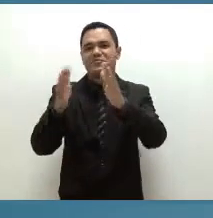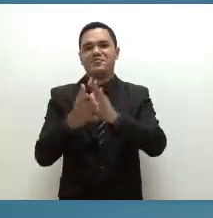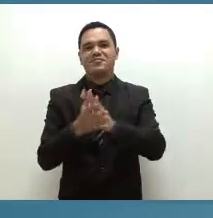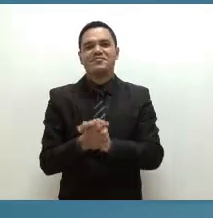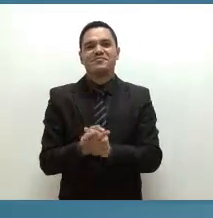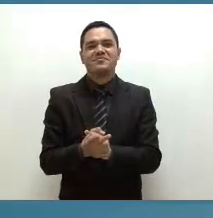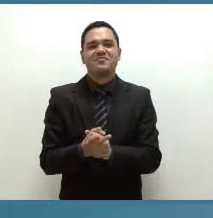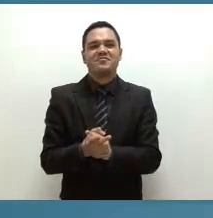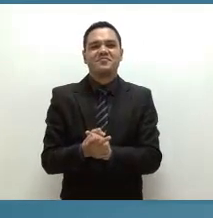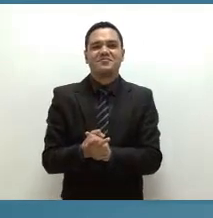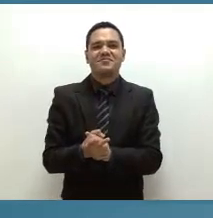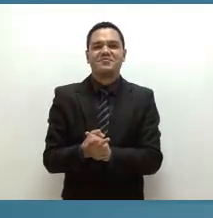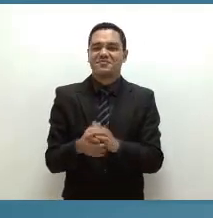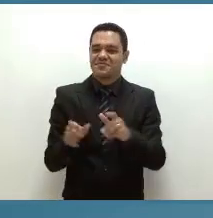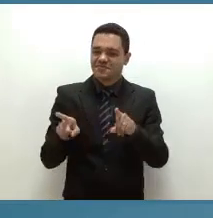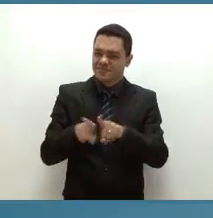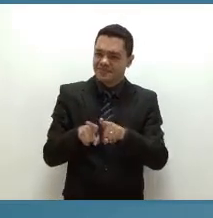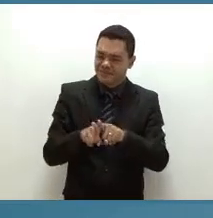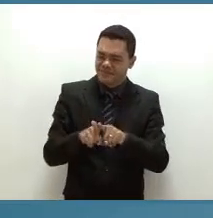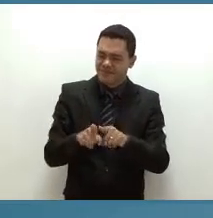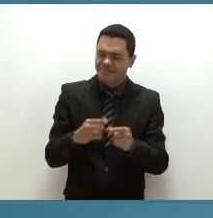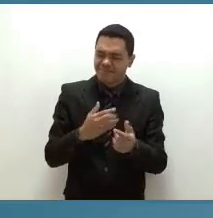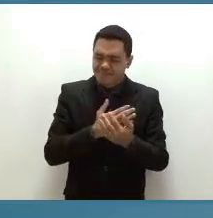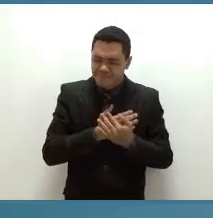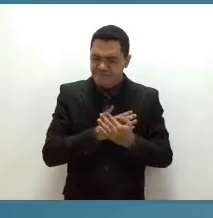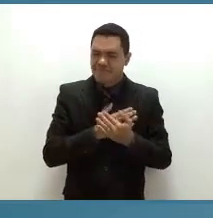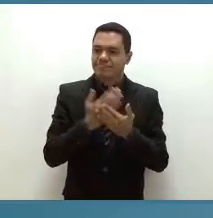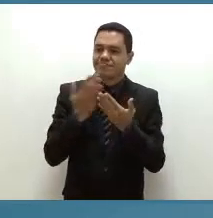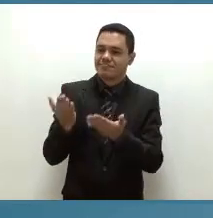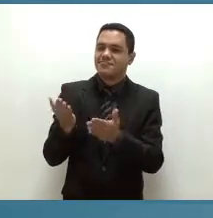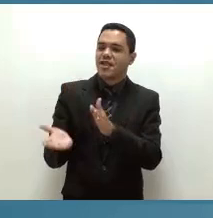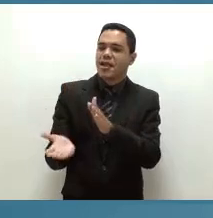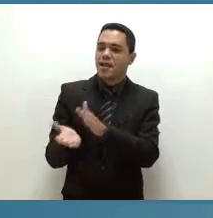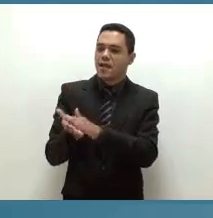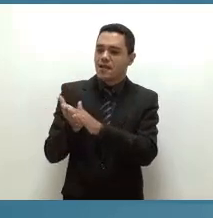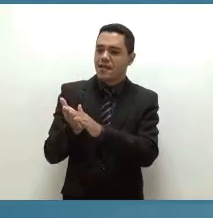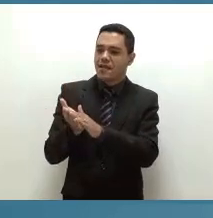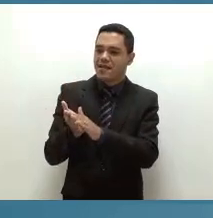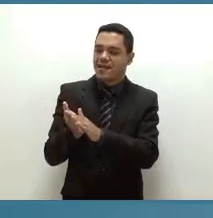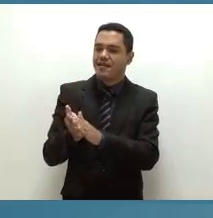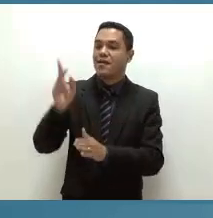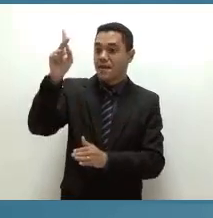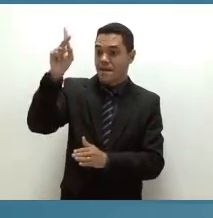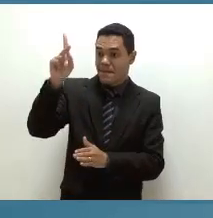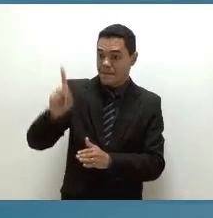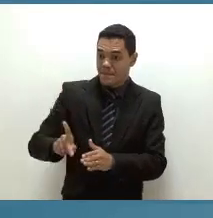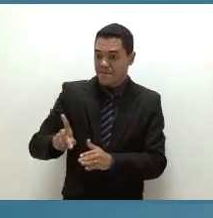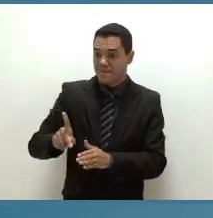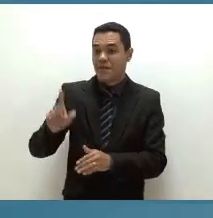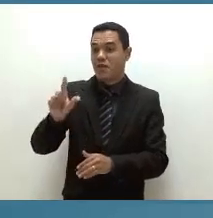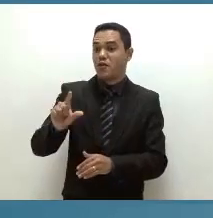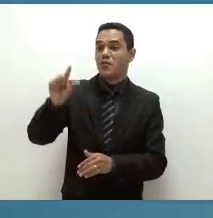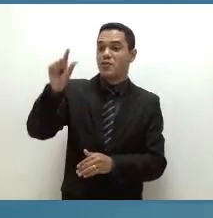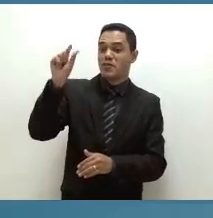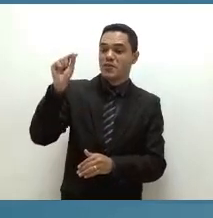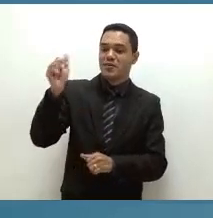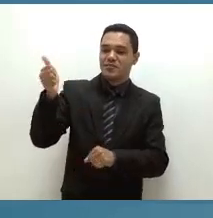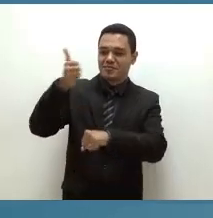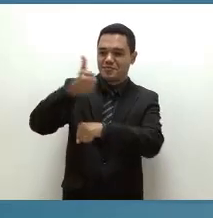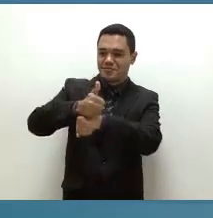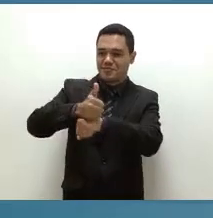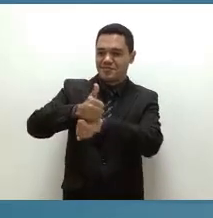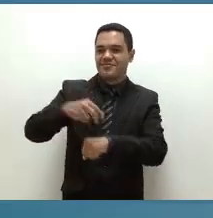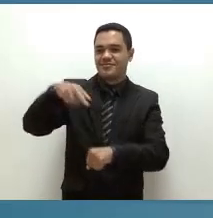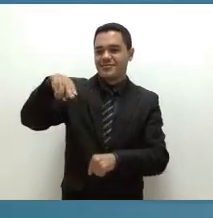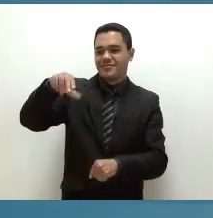também, de coração, dar os meus parabéns à presidente eleita, desembargadora Nazaré Gouveia, ao